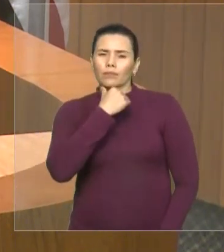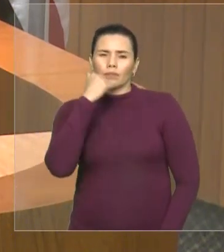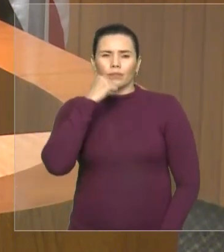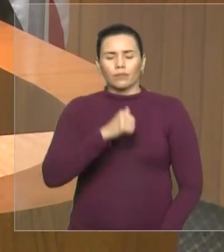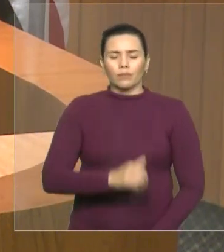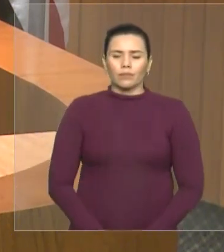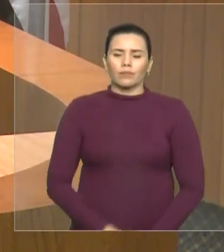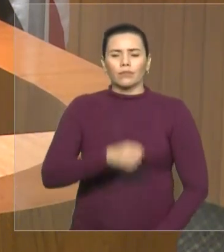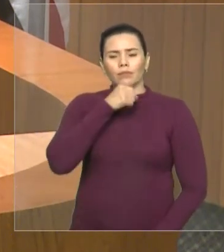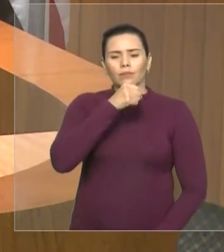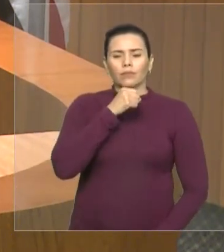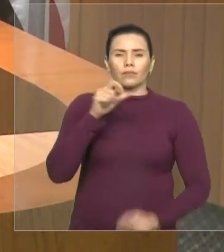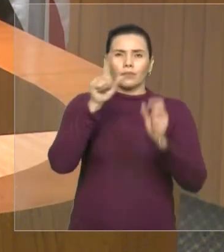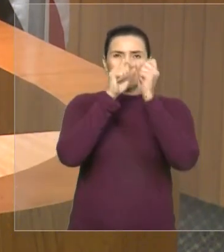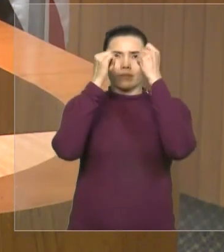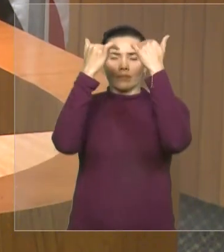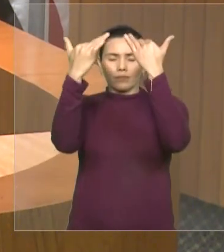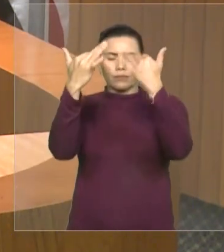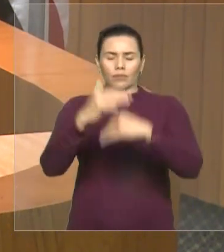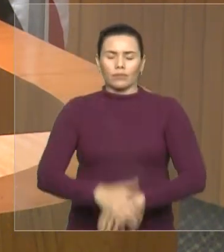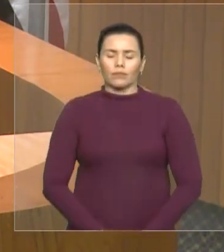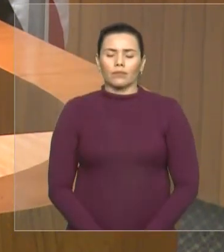galeria.